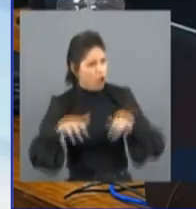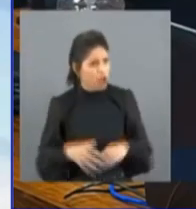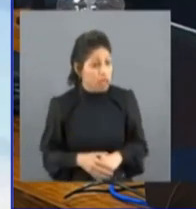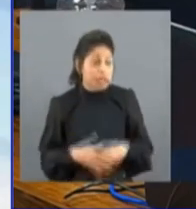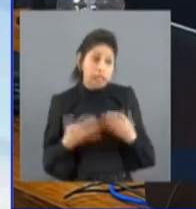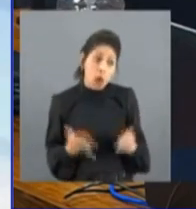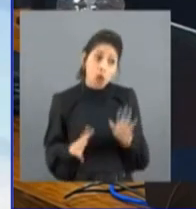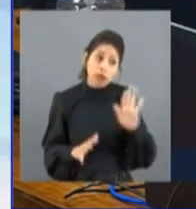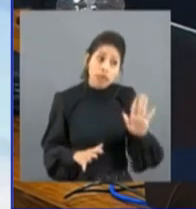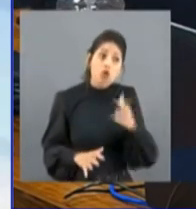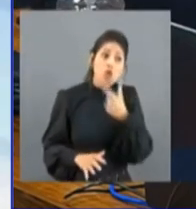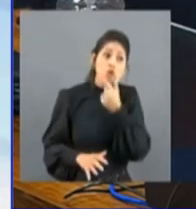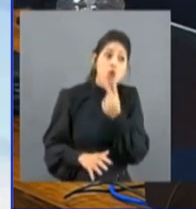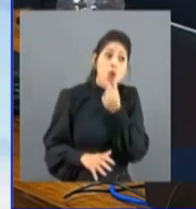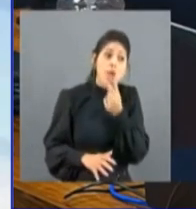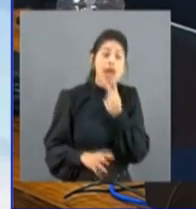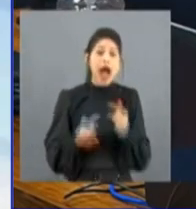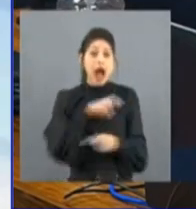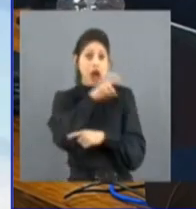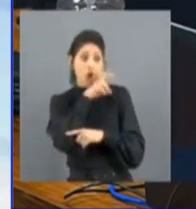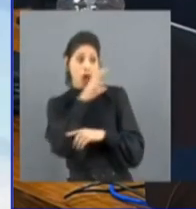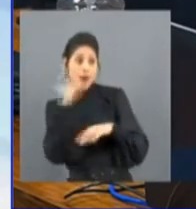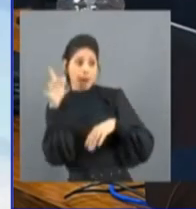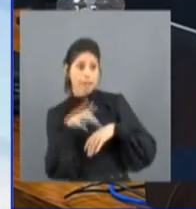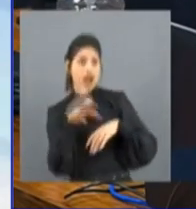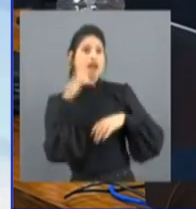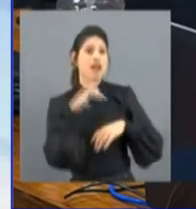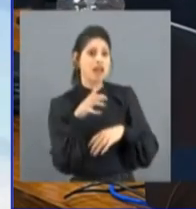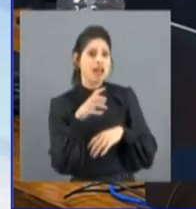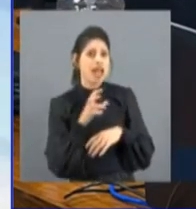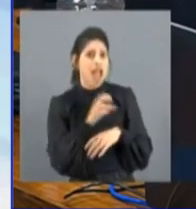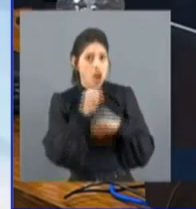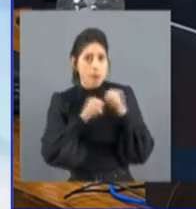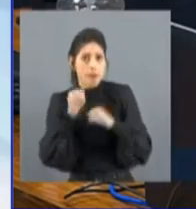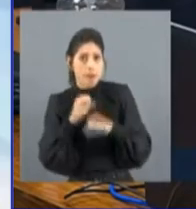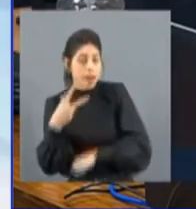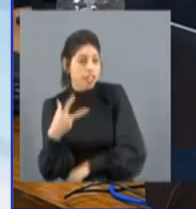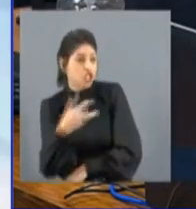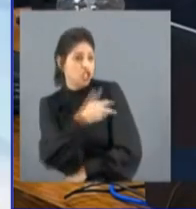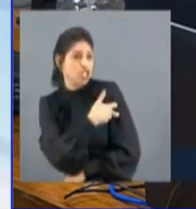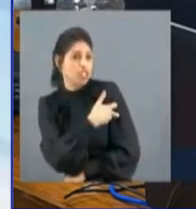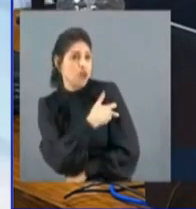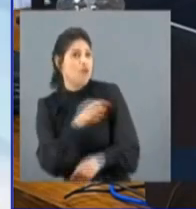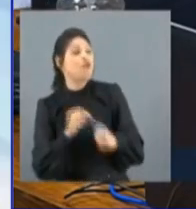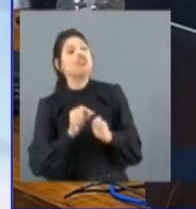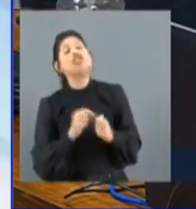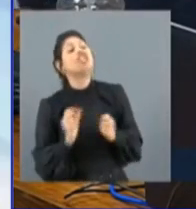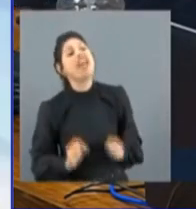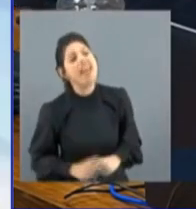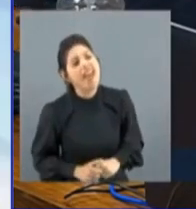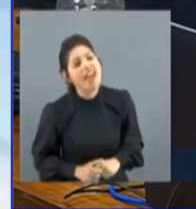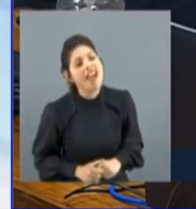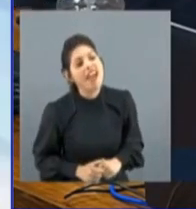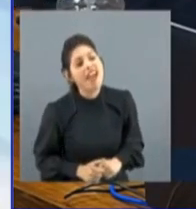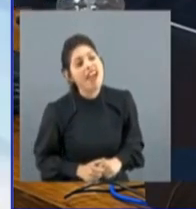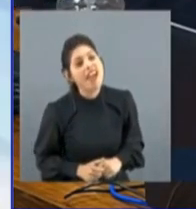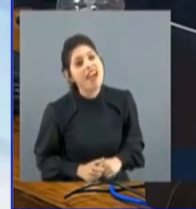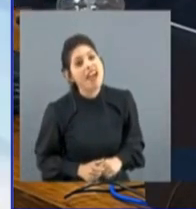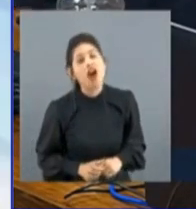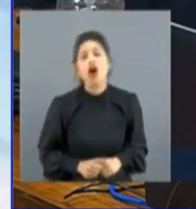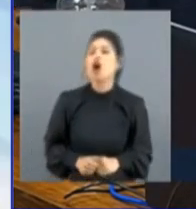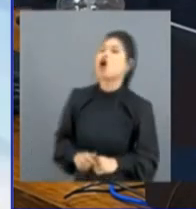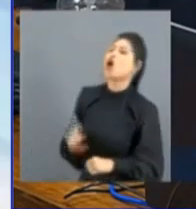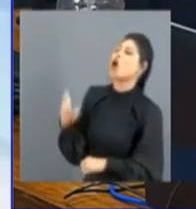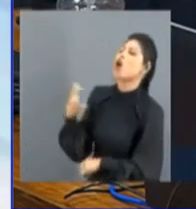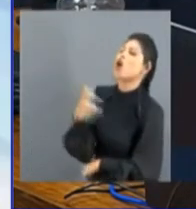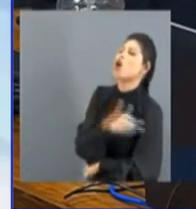eleito, né? É eleito, né? Oito anos. Representante brasileiro no Senado, a Câmara Alta. Talvez seja o sintoma, Ou, como diz